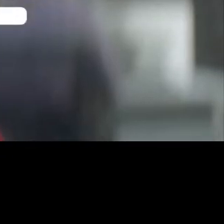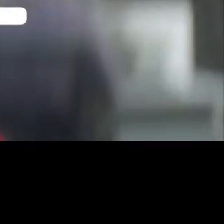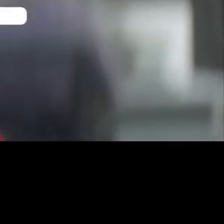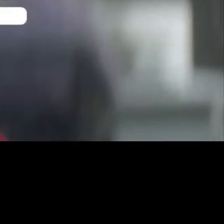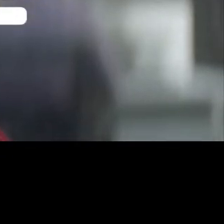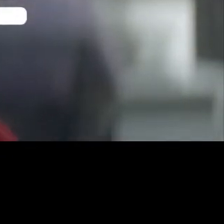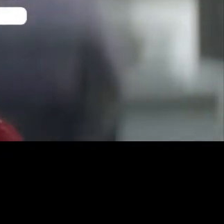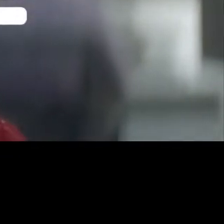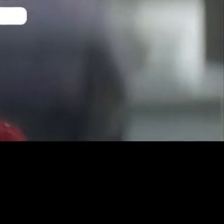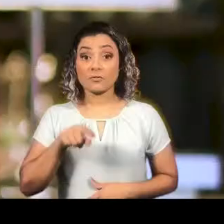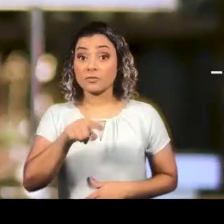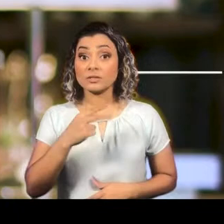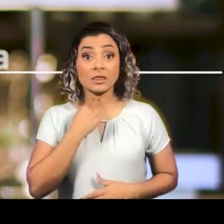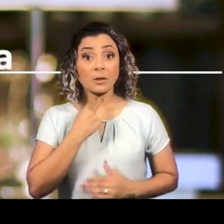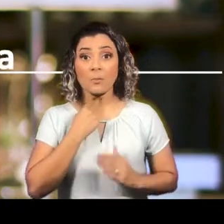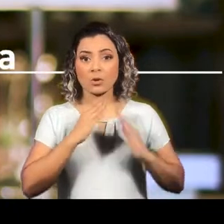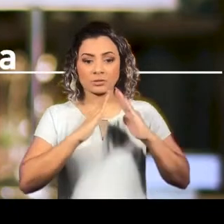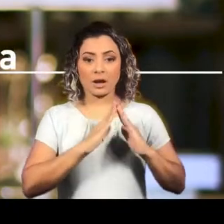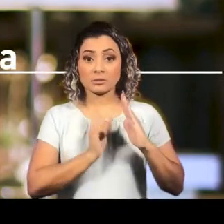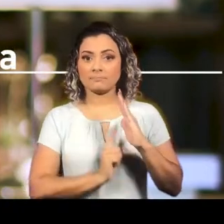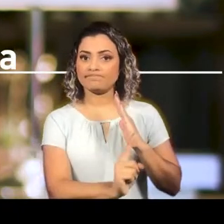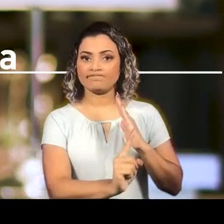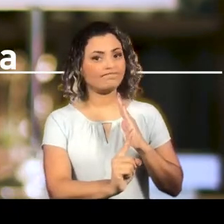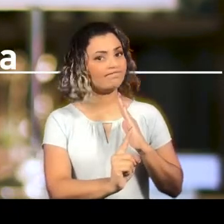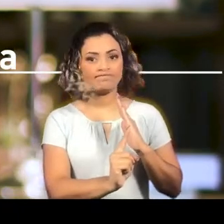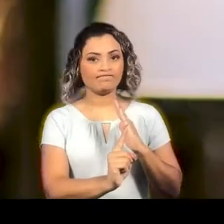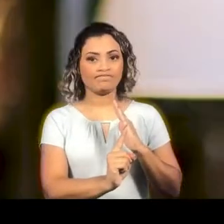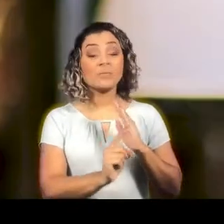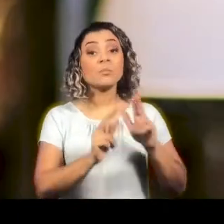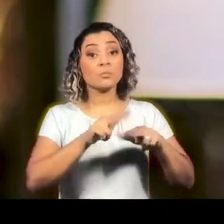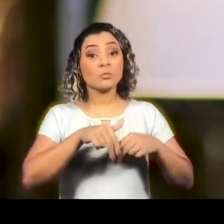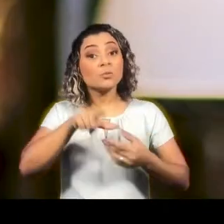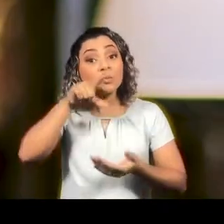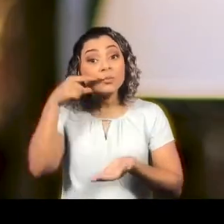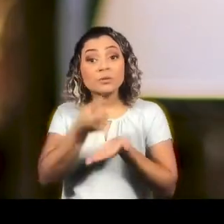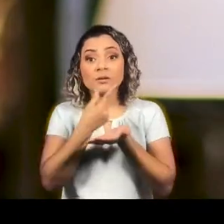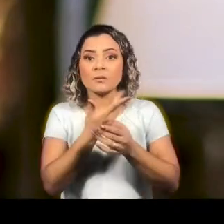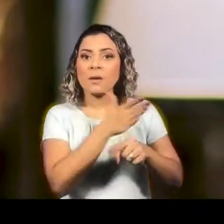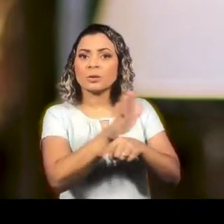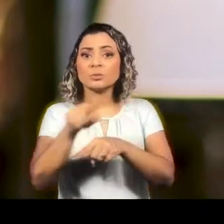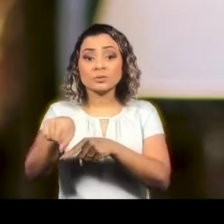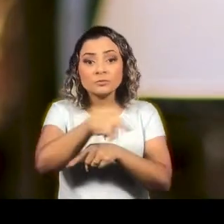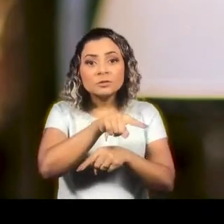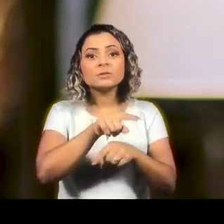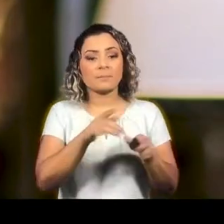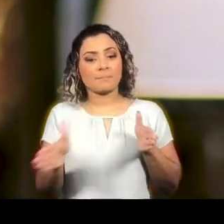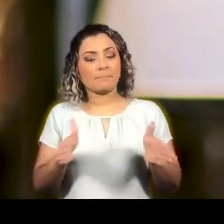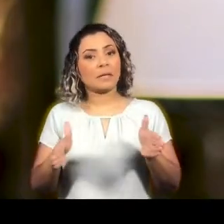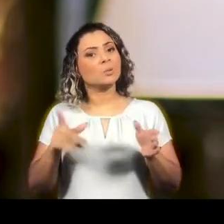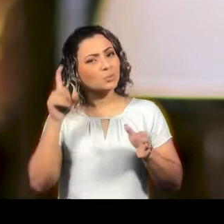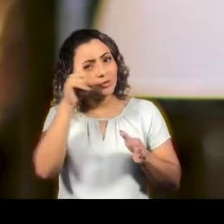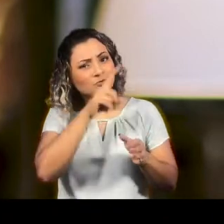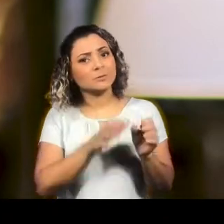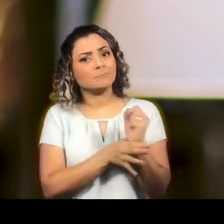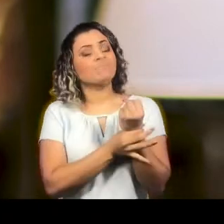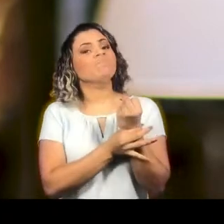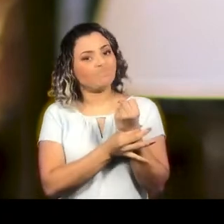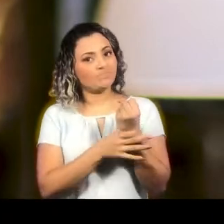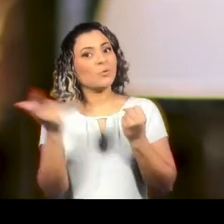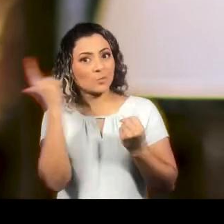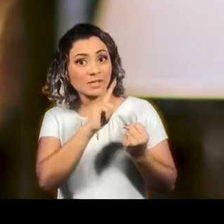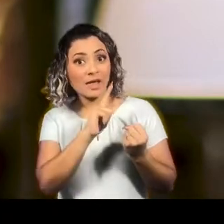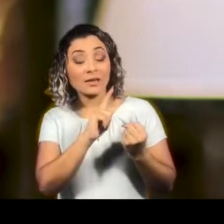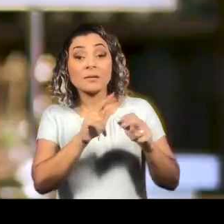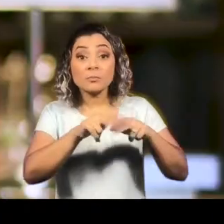é a sua cara. Você não deve sair de casa e a Ultrafarma te ajuda a enfrentar esse momento